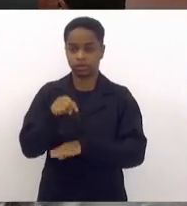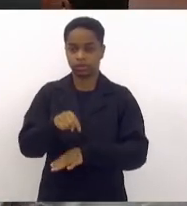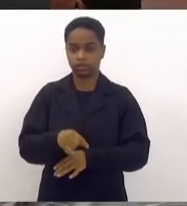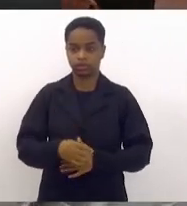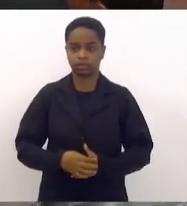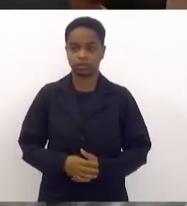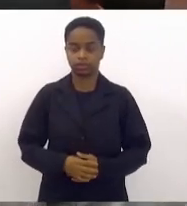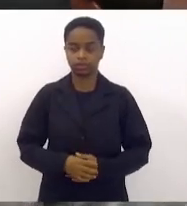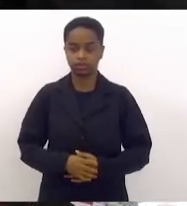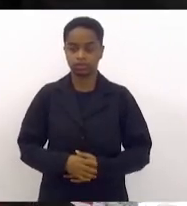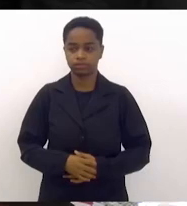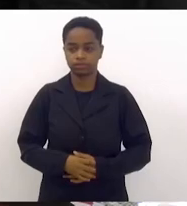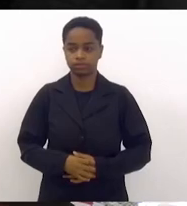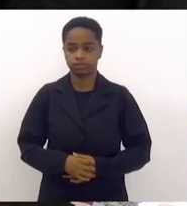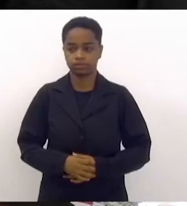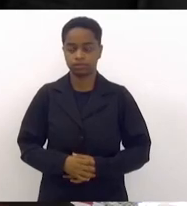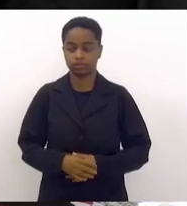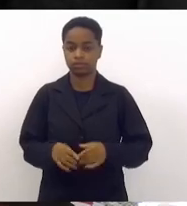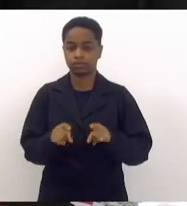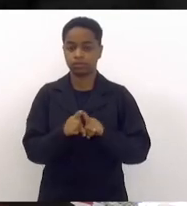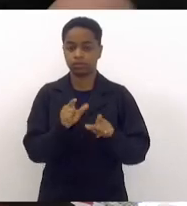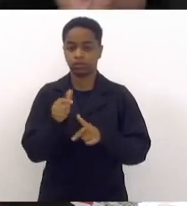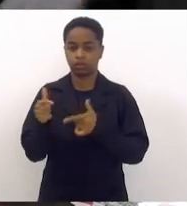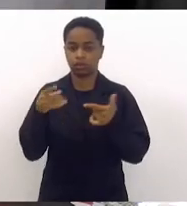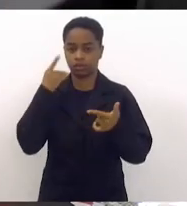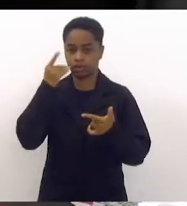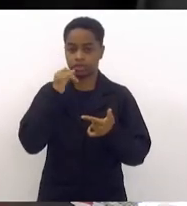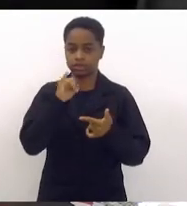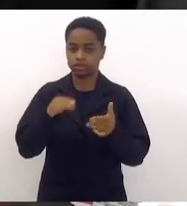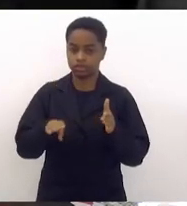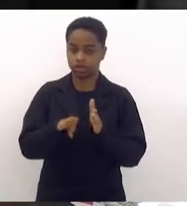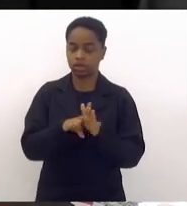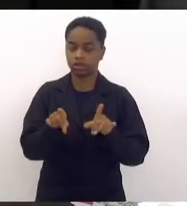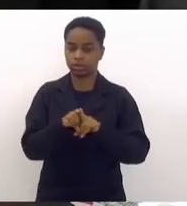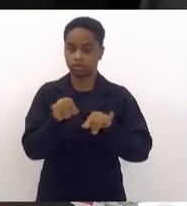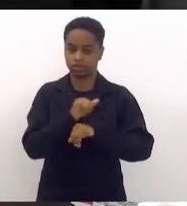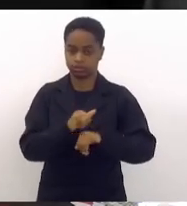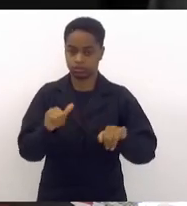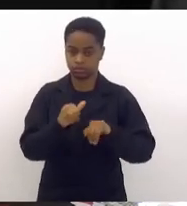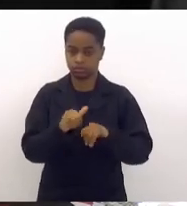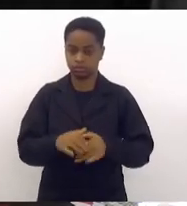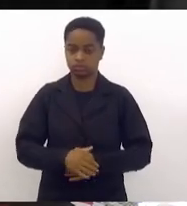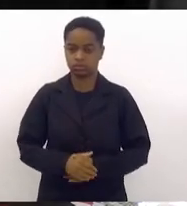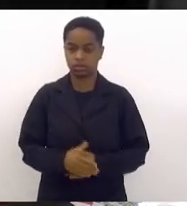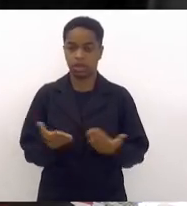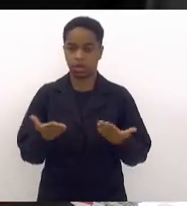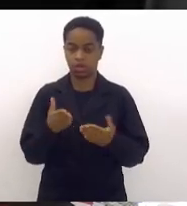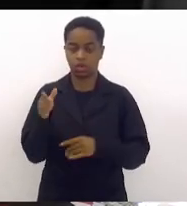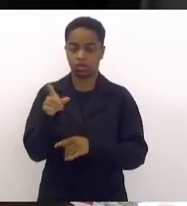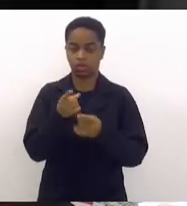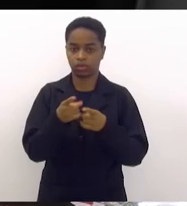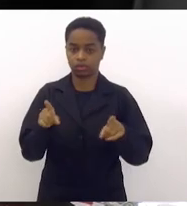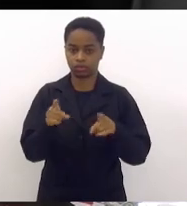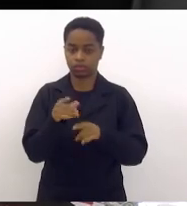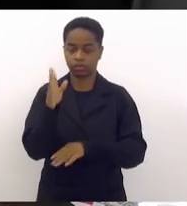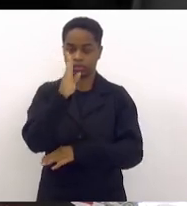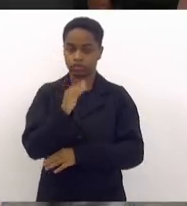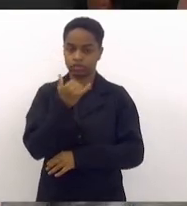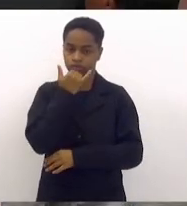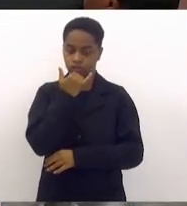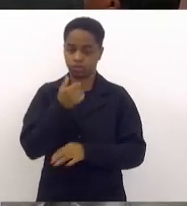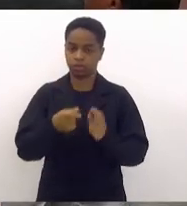conosco e os outros deputados que forem chegando também serão anunciados Vamos à execução do Hino Nacional desculpe